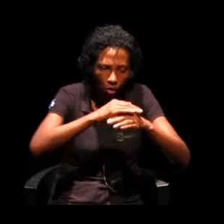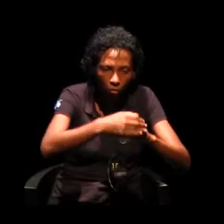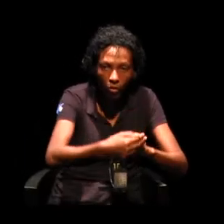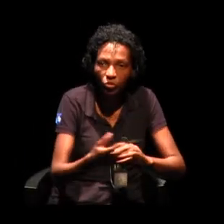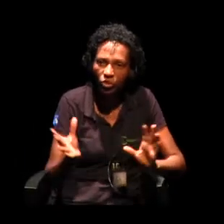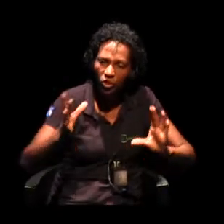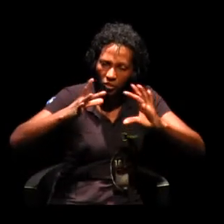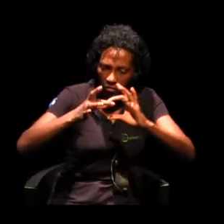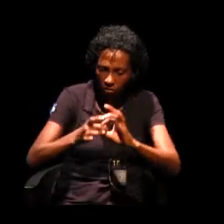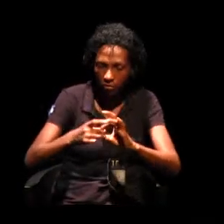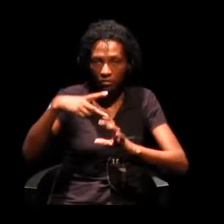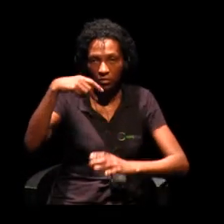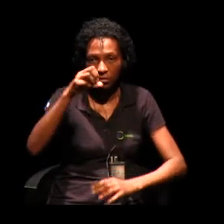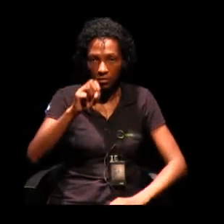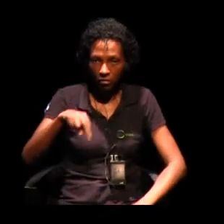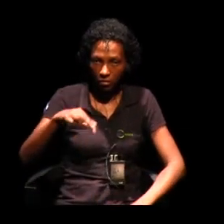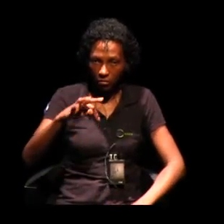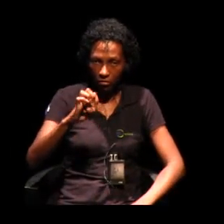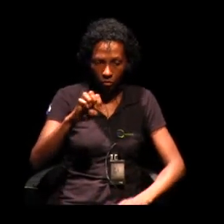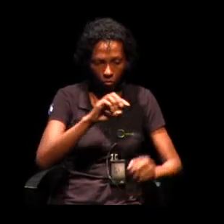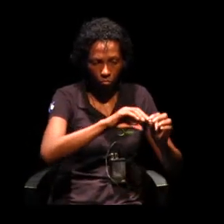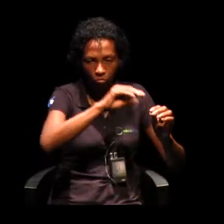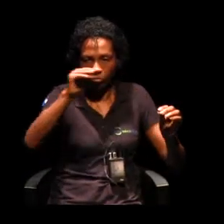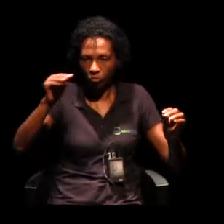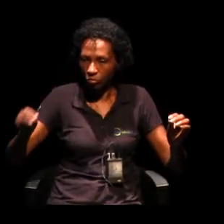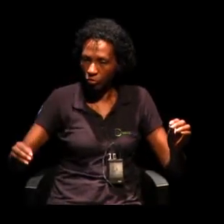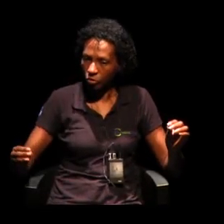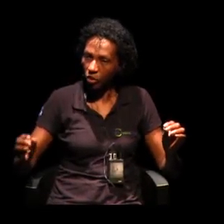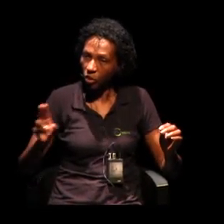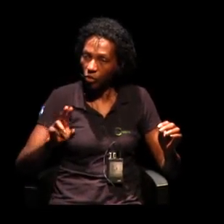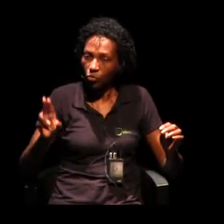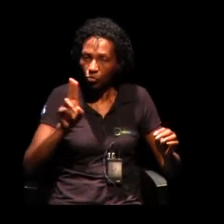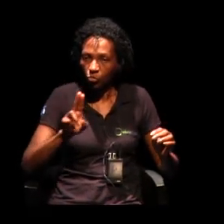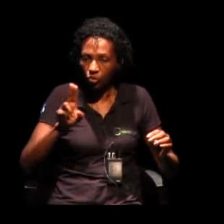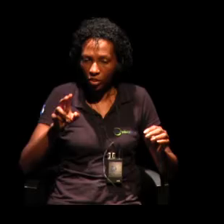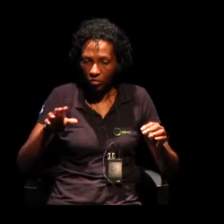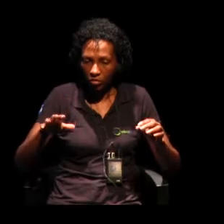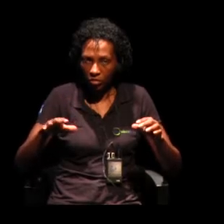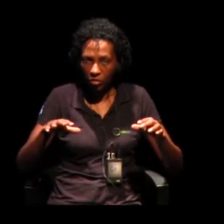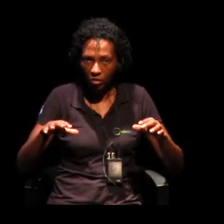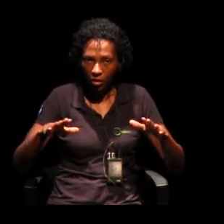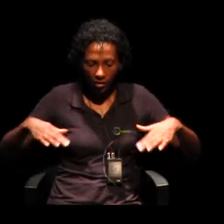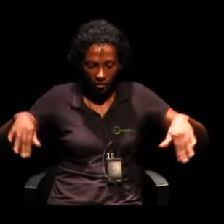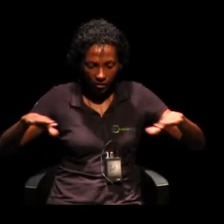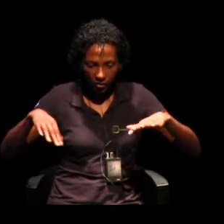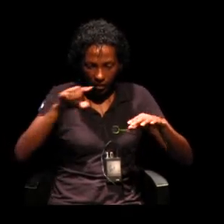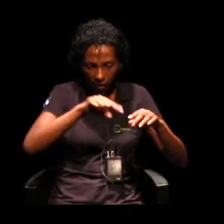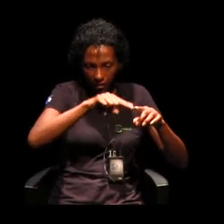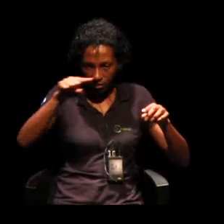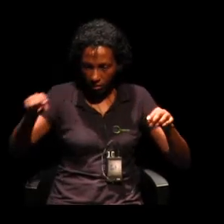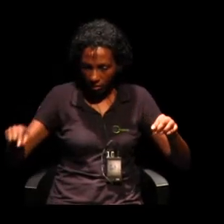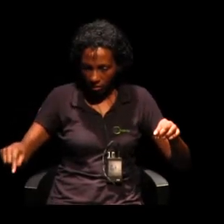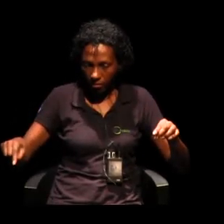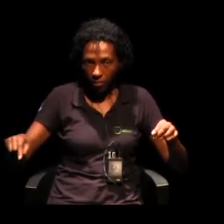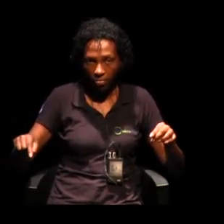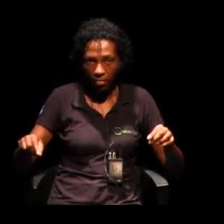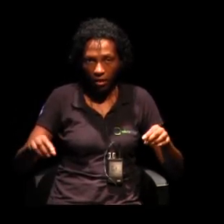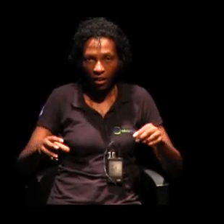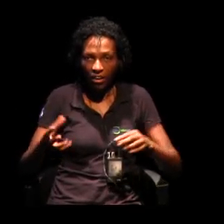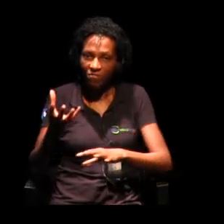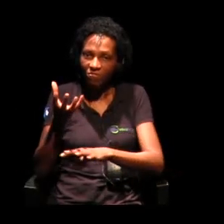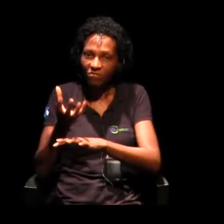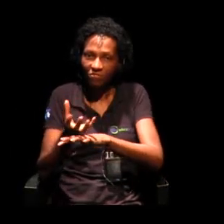fazer uma cobertura que unisse essas pontes. Então, usando esses espaços